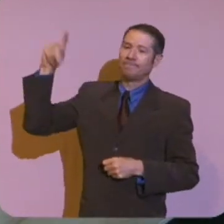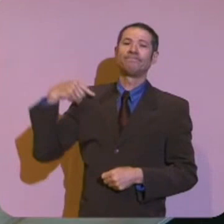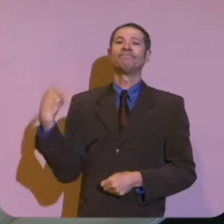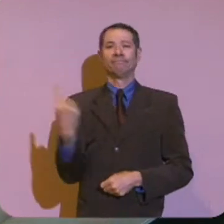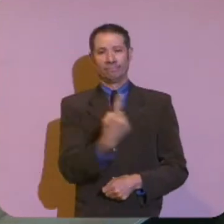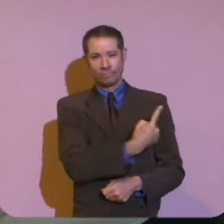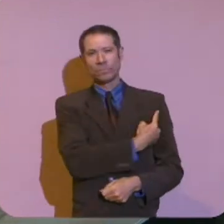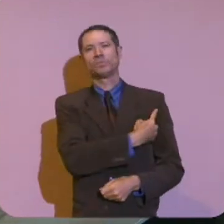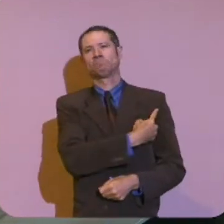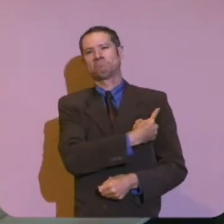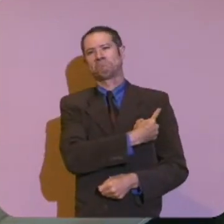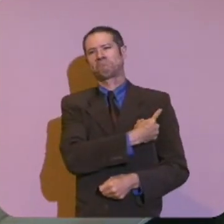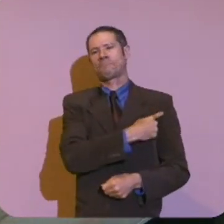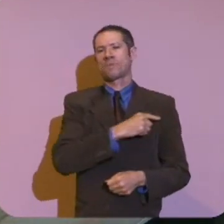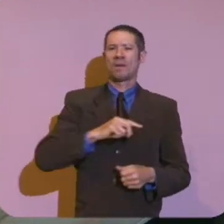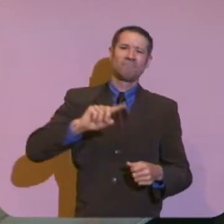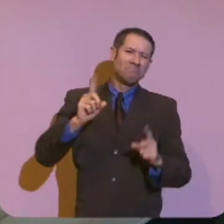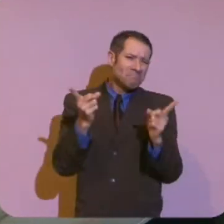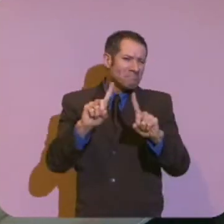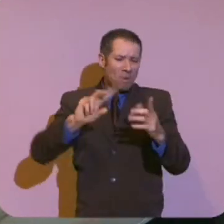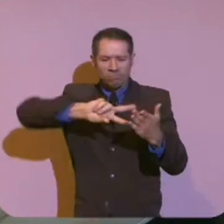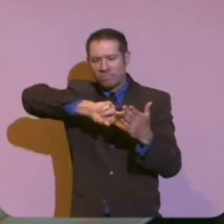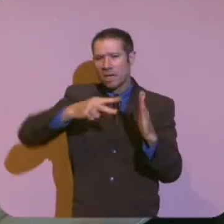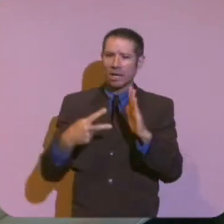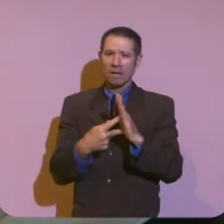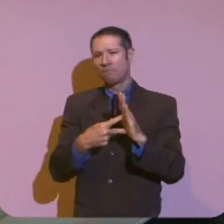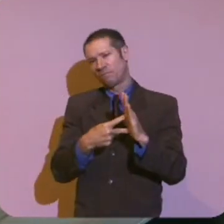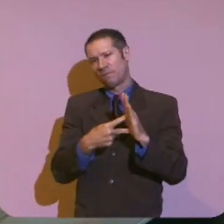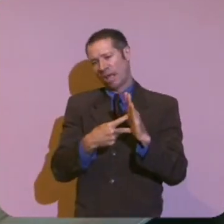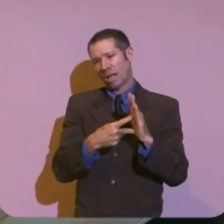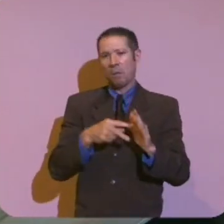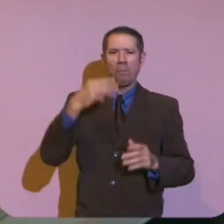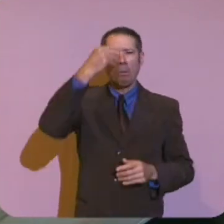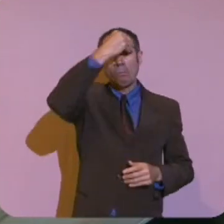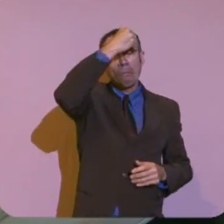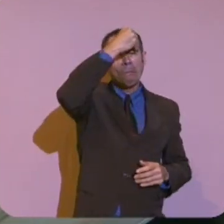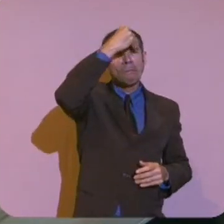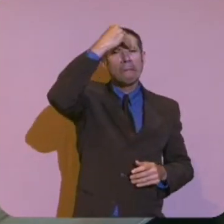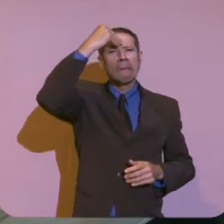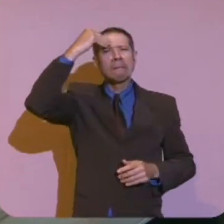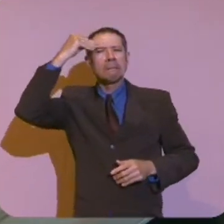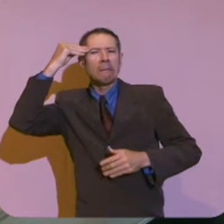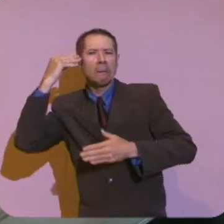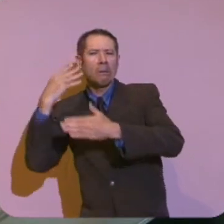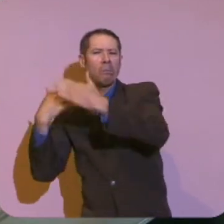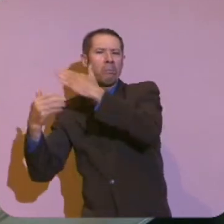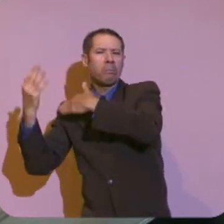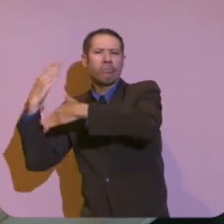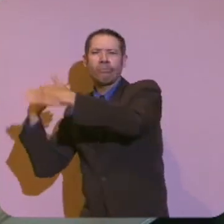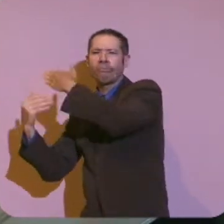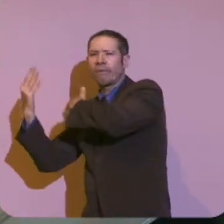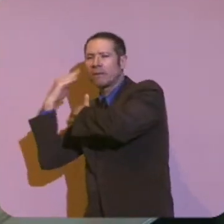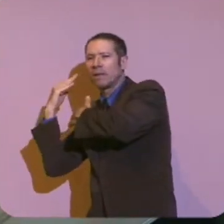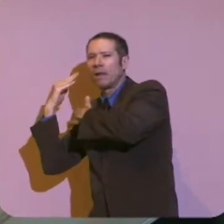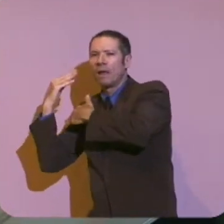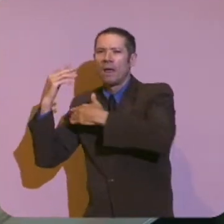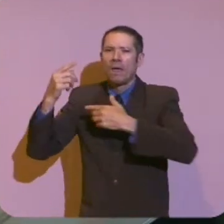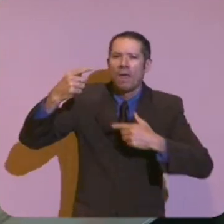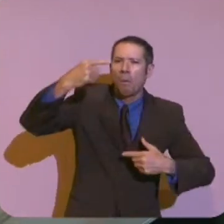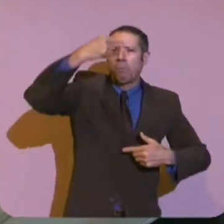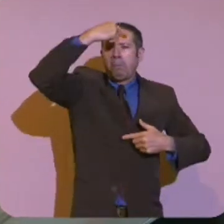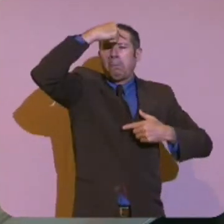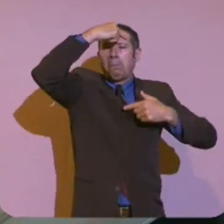nós. Isso não significa que nós vamos esquecer o nosso passado. A gente vai passar por uma lavagem